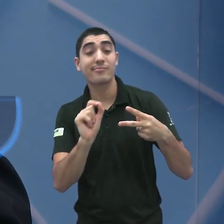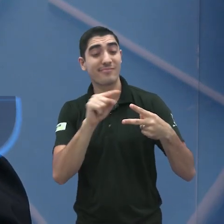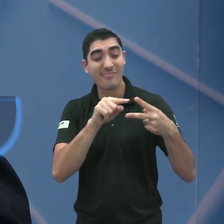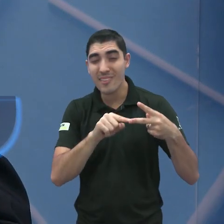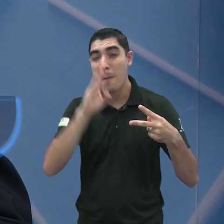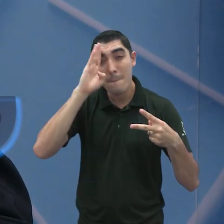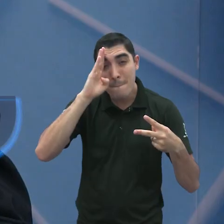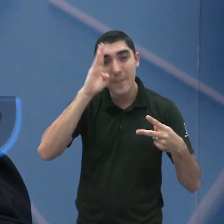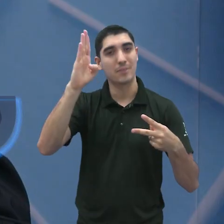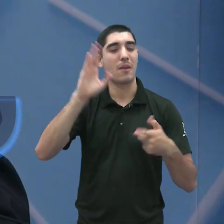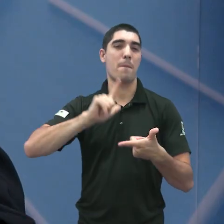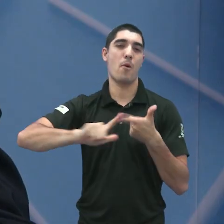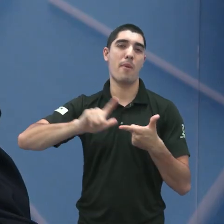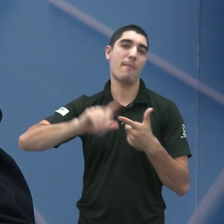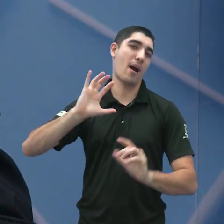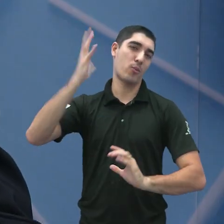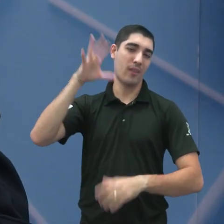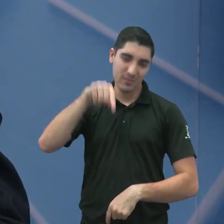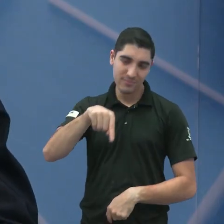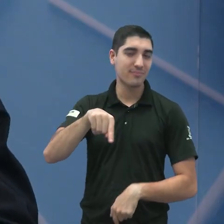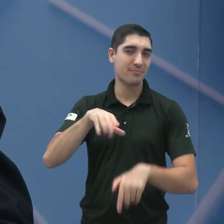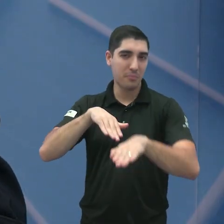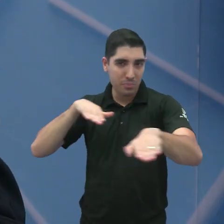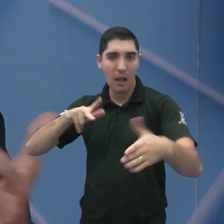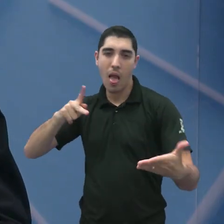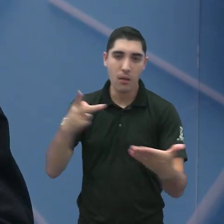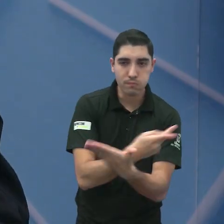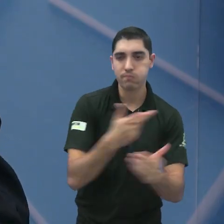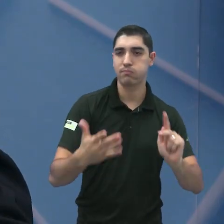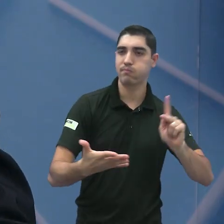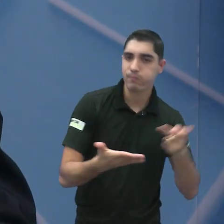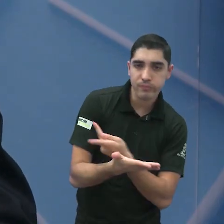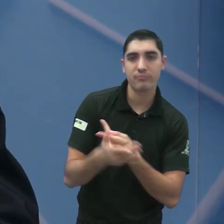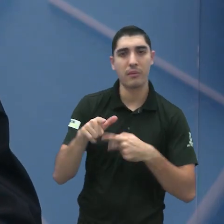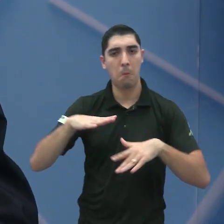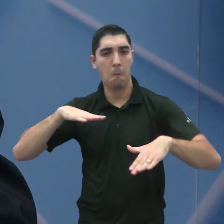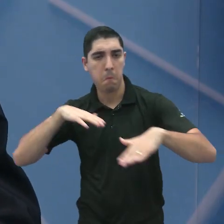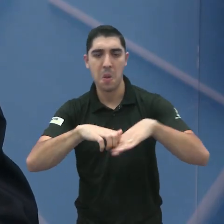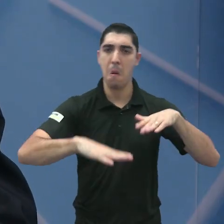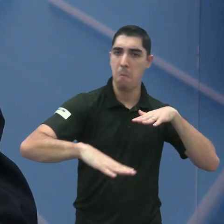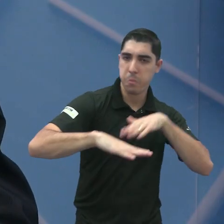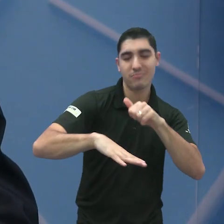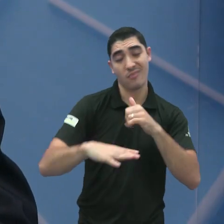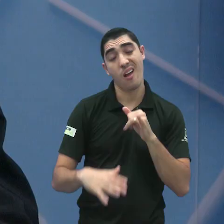muito na parte do trânsito no dia a dia, que acaba ocorrendo aí esses acidentes aí que,